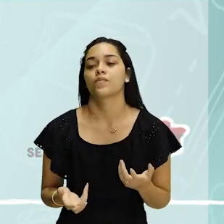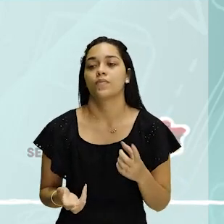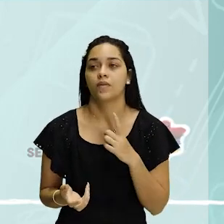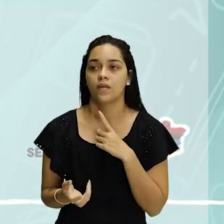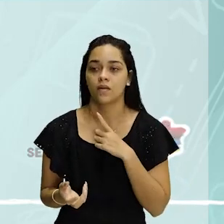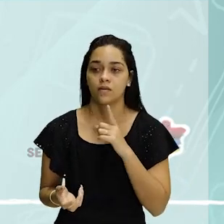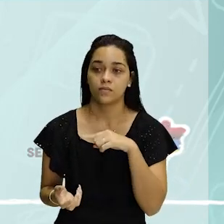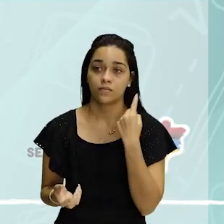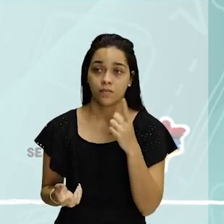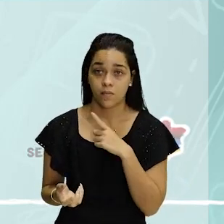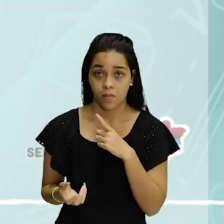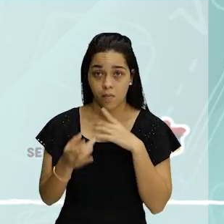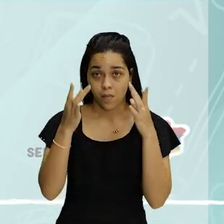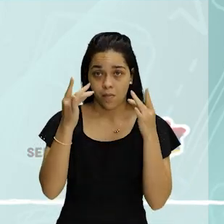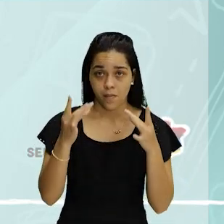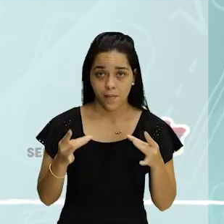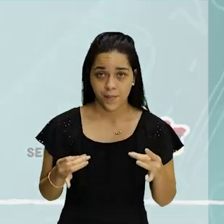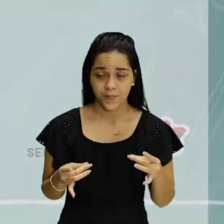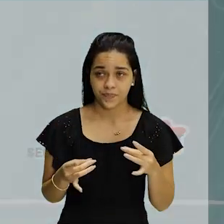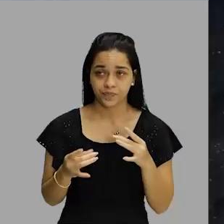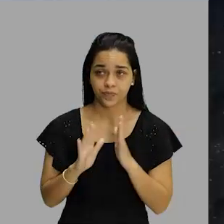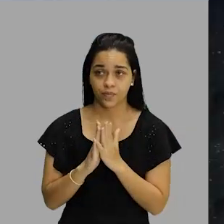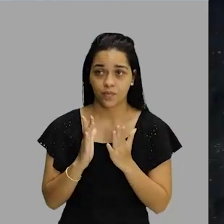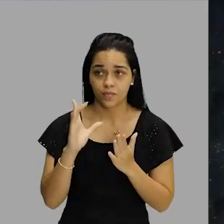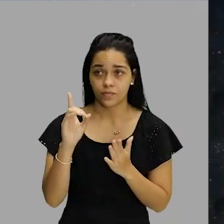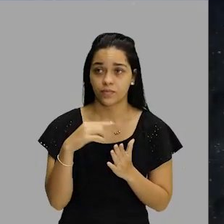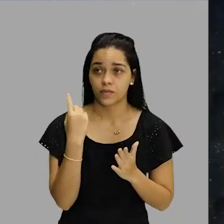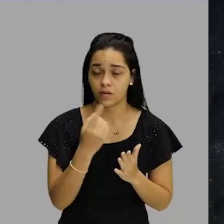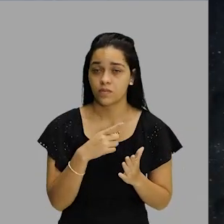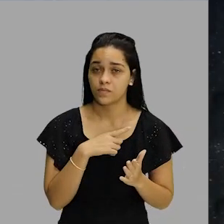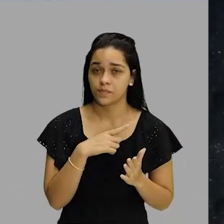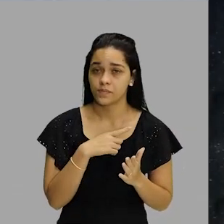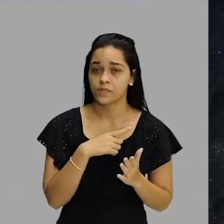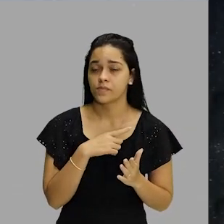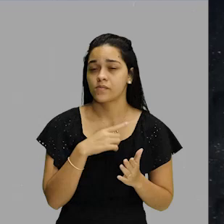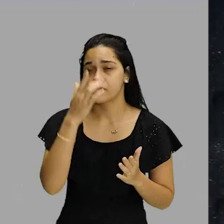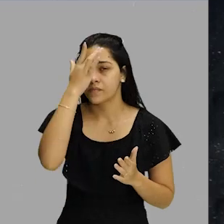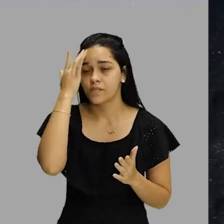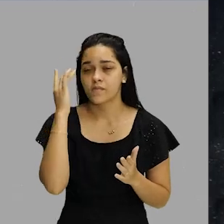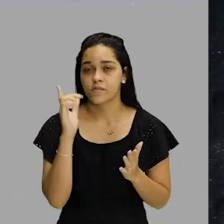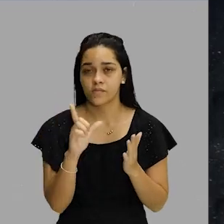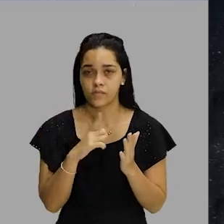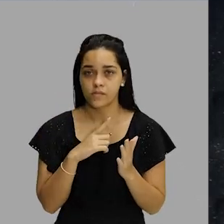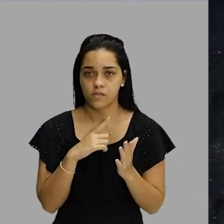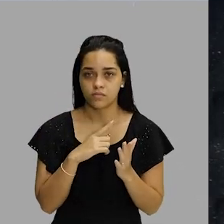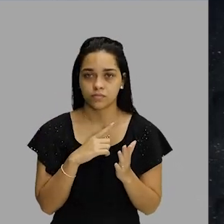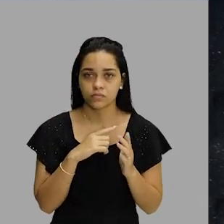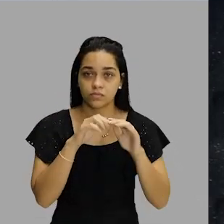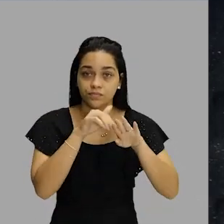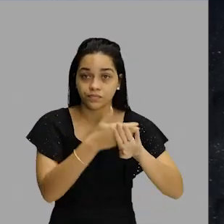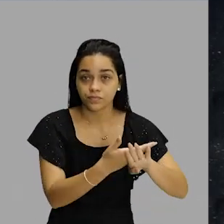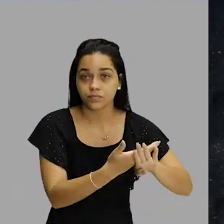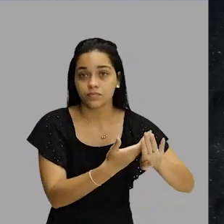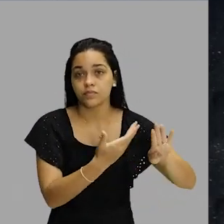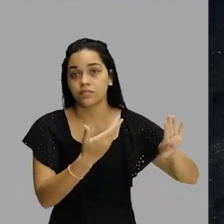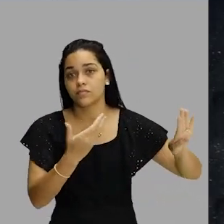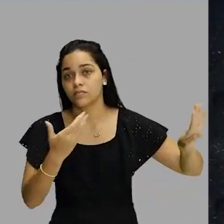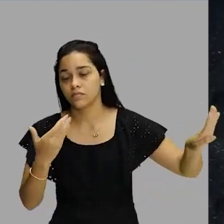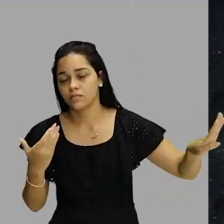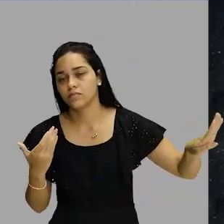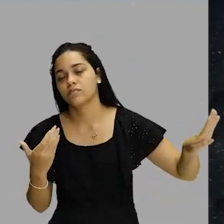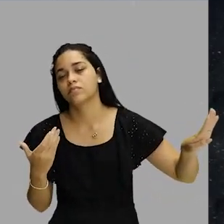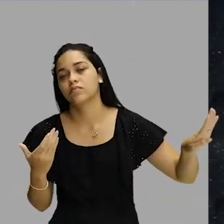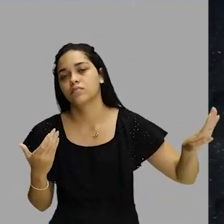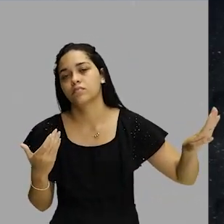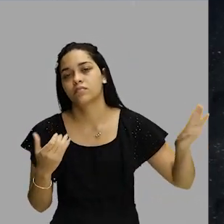inclusive nós temos relatos bíblicos, né, que as pessoas que tinham essa doença, elas eram estigmadas, né, elas eram